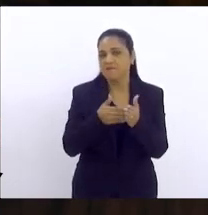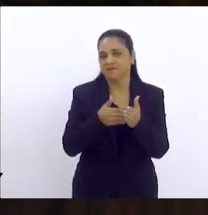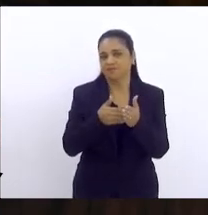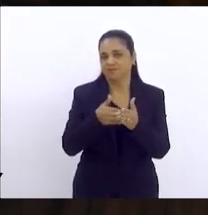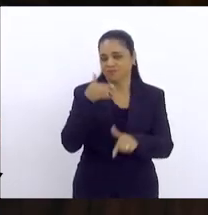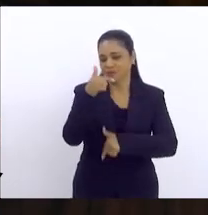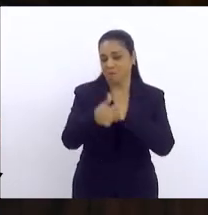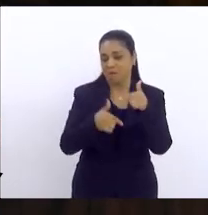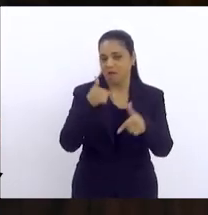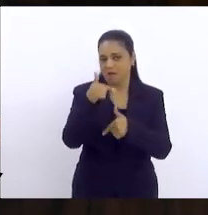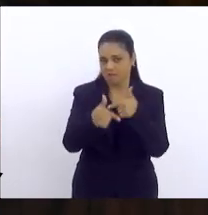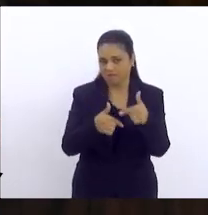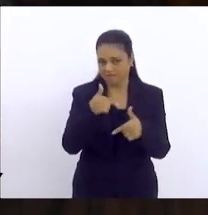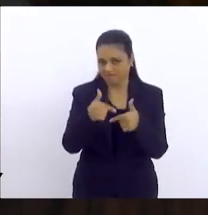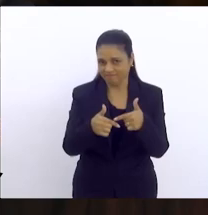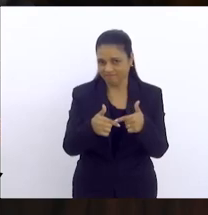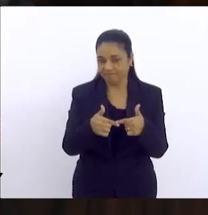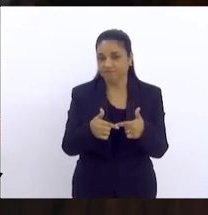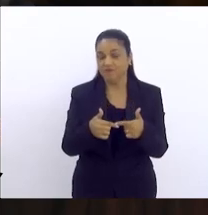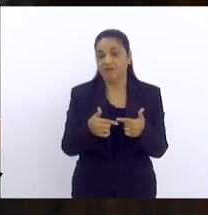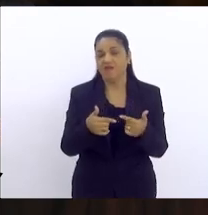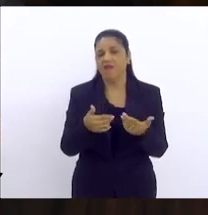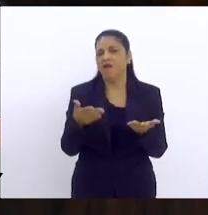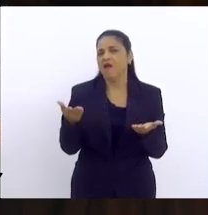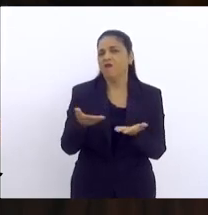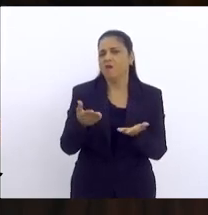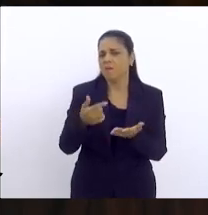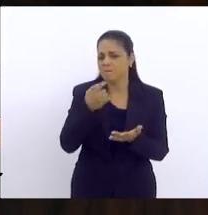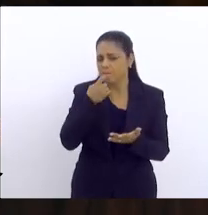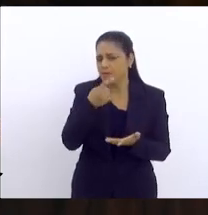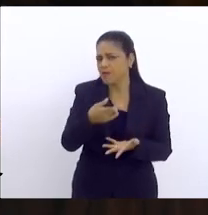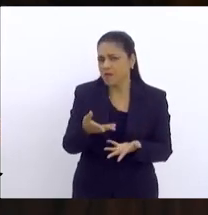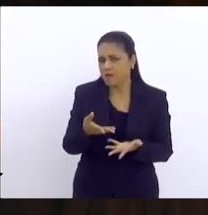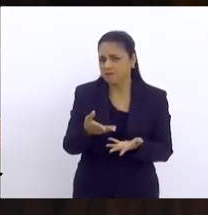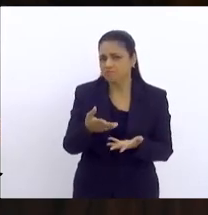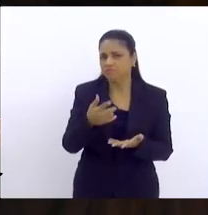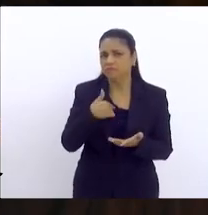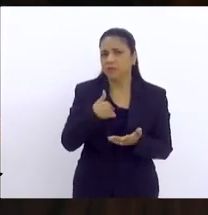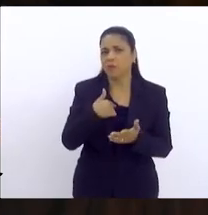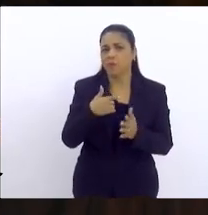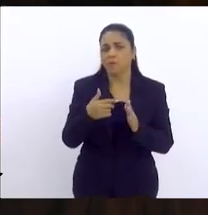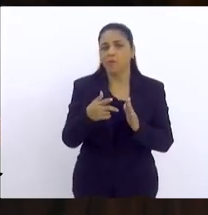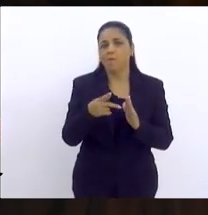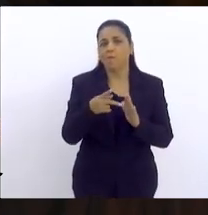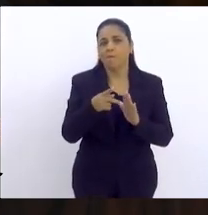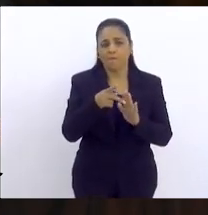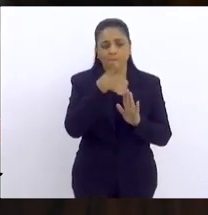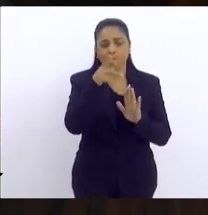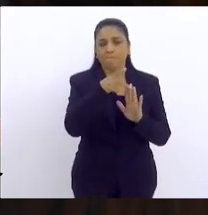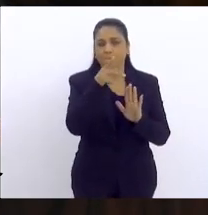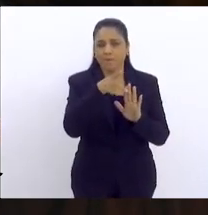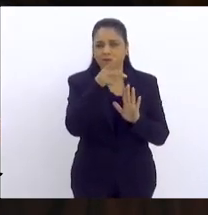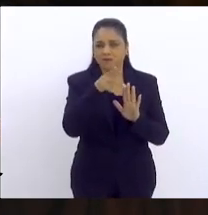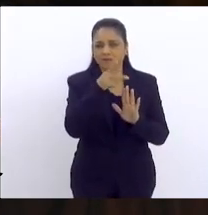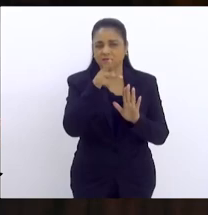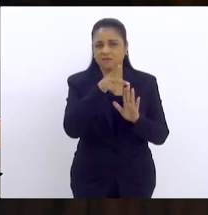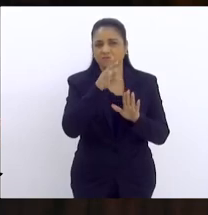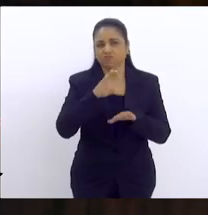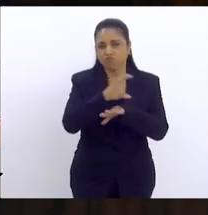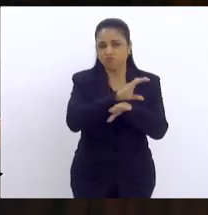agora agora recentemente tem um parecer do Conselho Nacional de Justiça